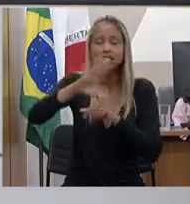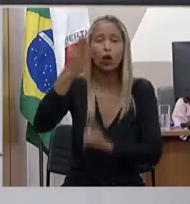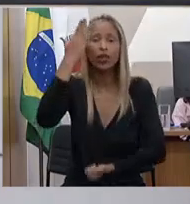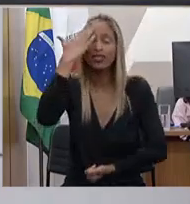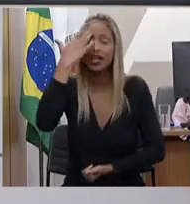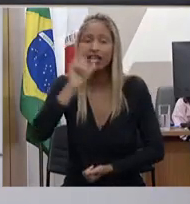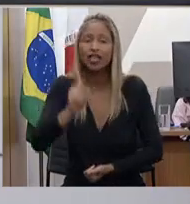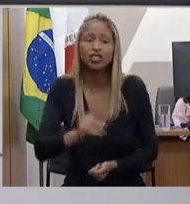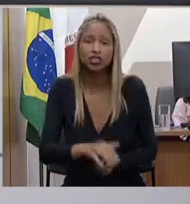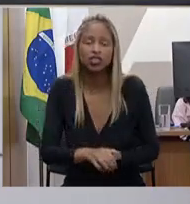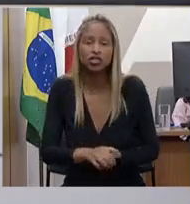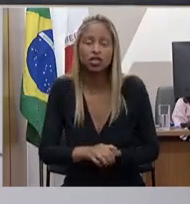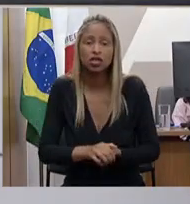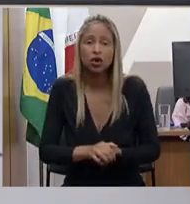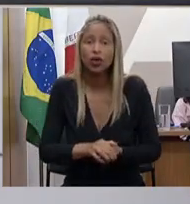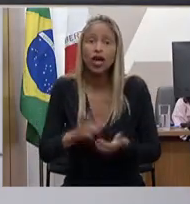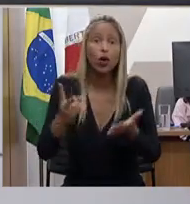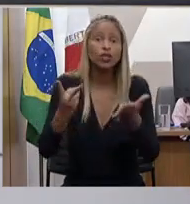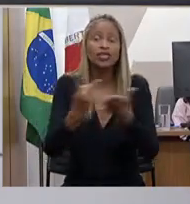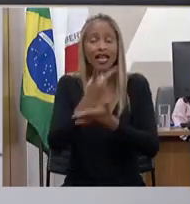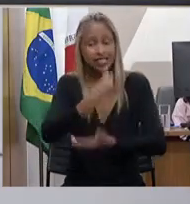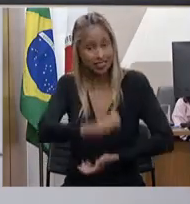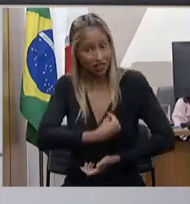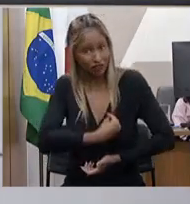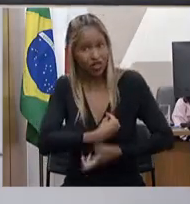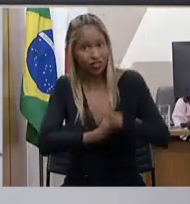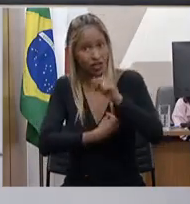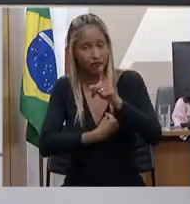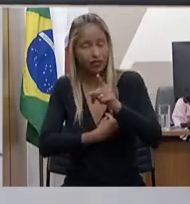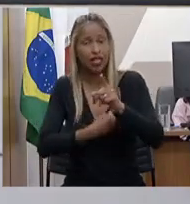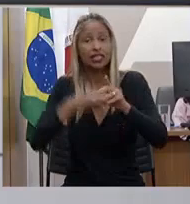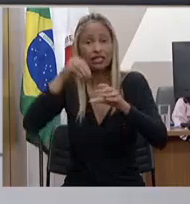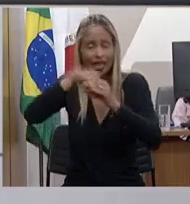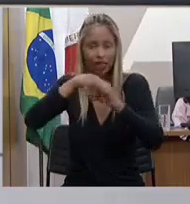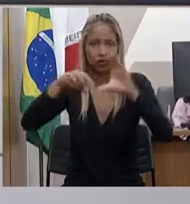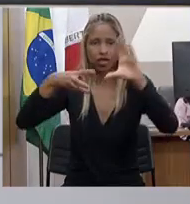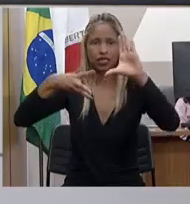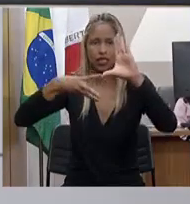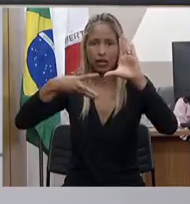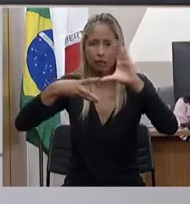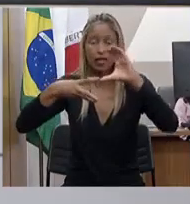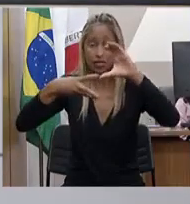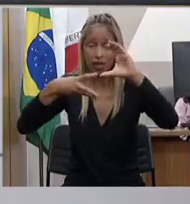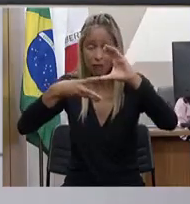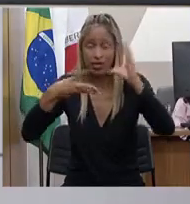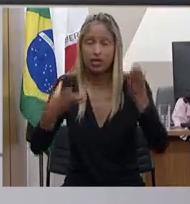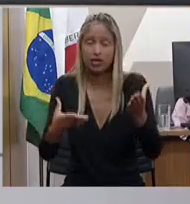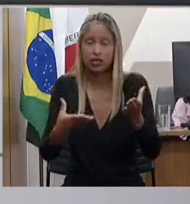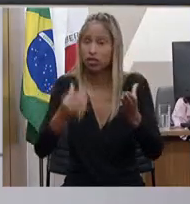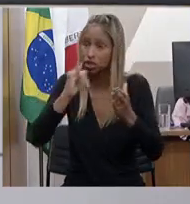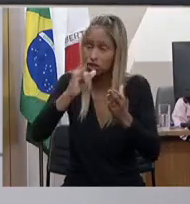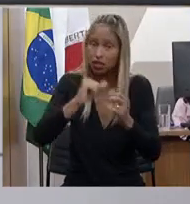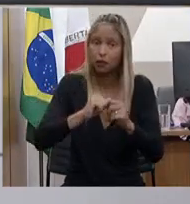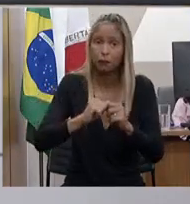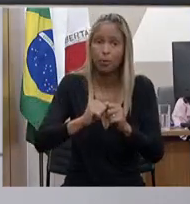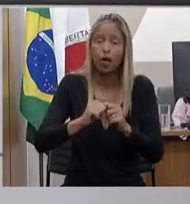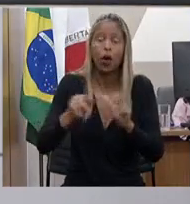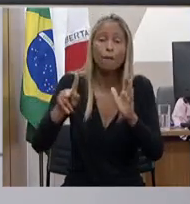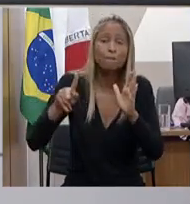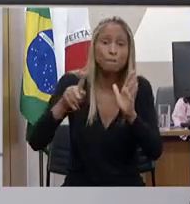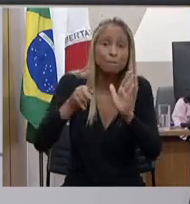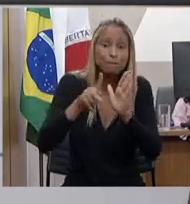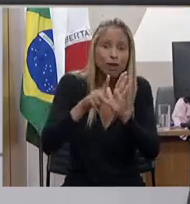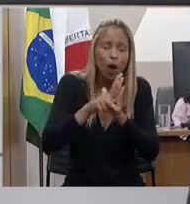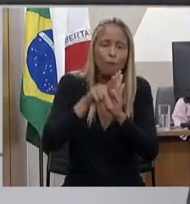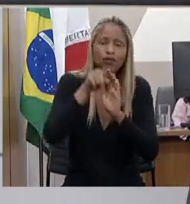que que ele causa na vida das pessoas e dentro da Cemig nós tinha um debate muito profundo a gente levava esse assunto para dentro da Cemig os próprios companheiros